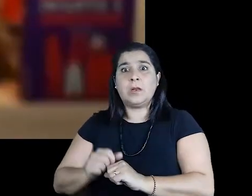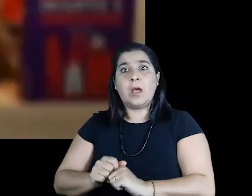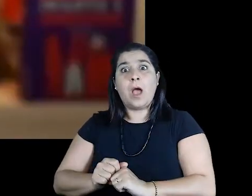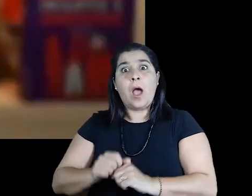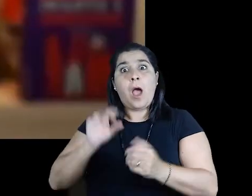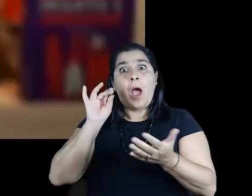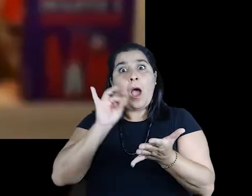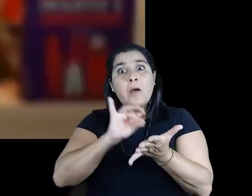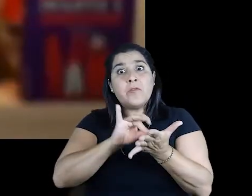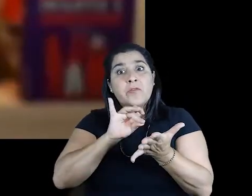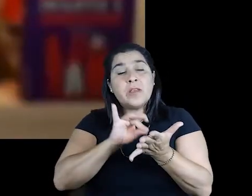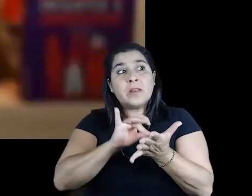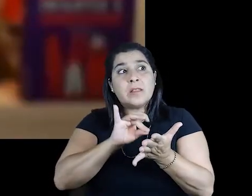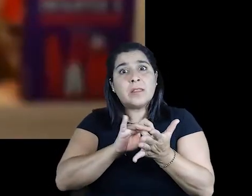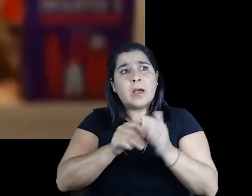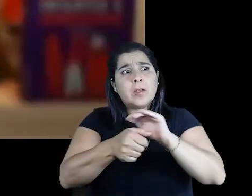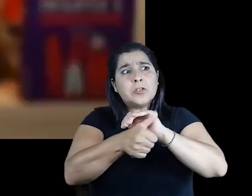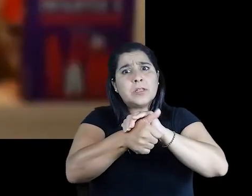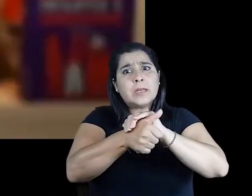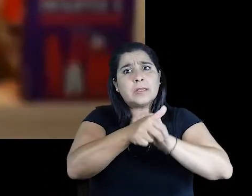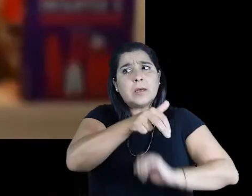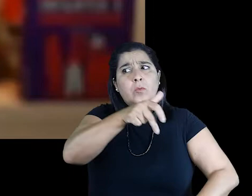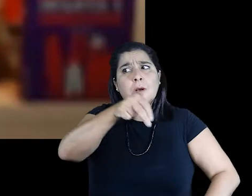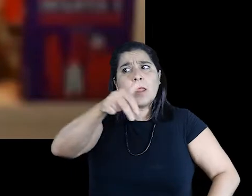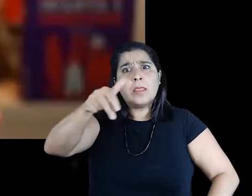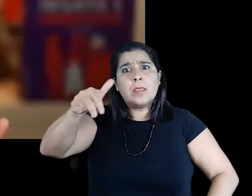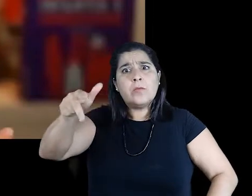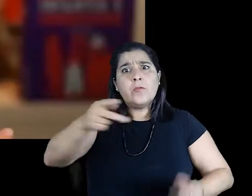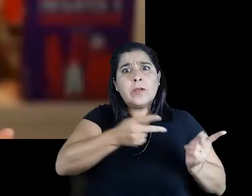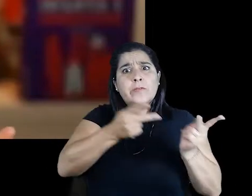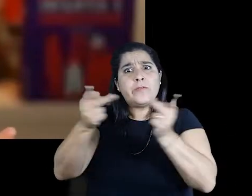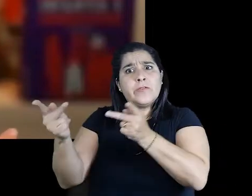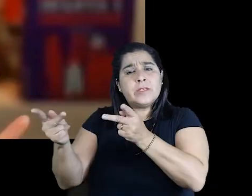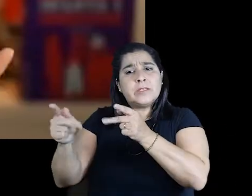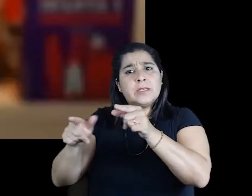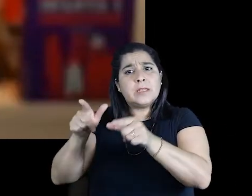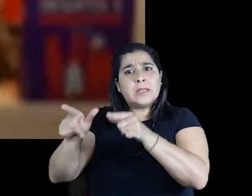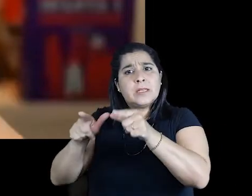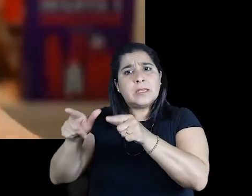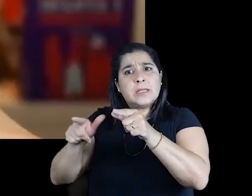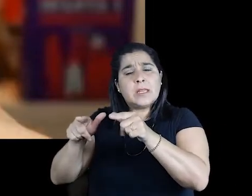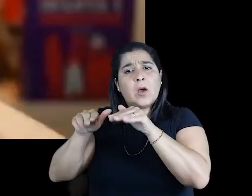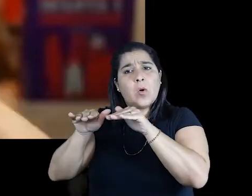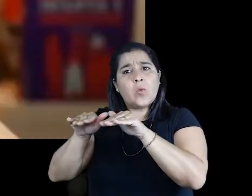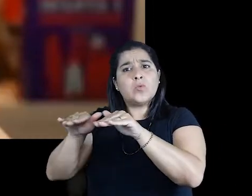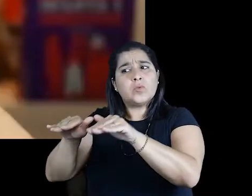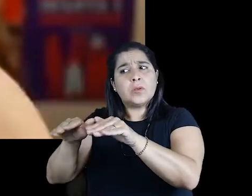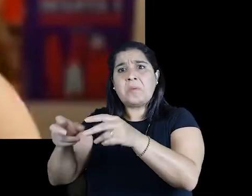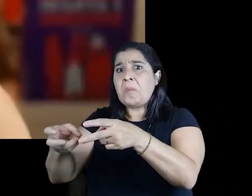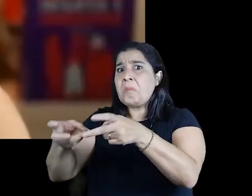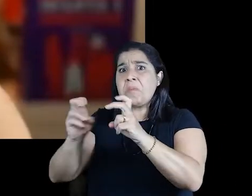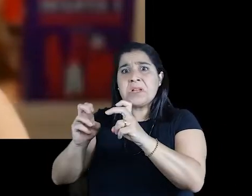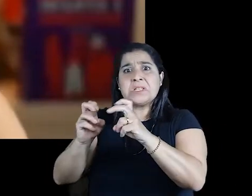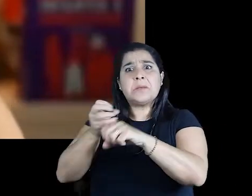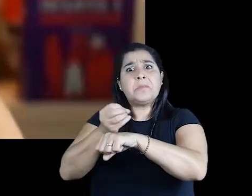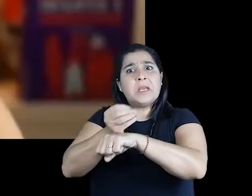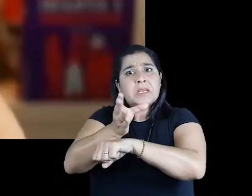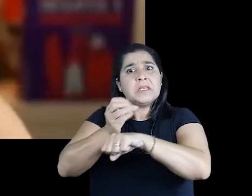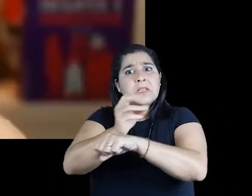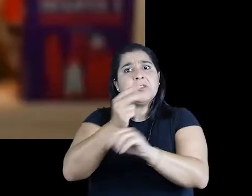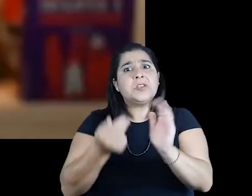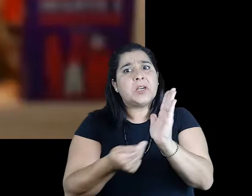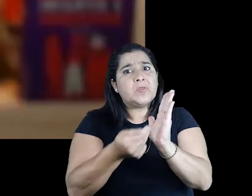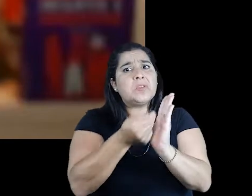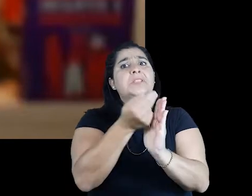Ela não foi pra casa do alfaiate, que bem observado! Eu nem tinha percebido essa pista na